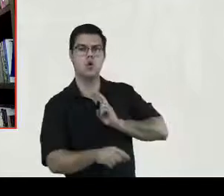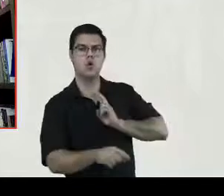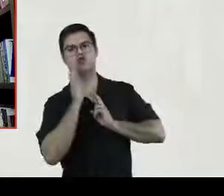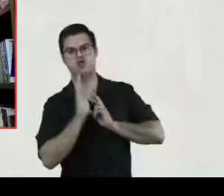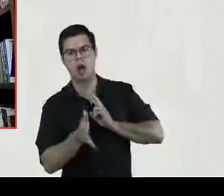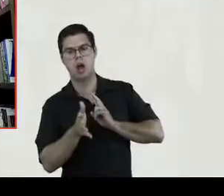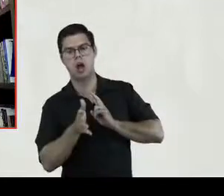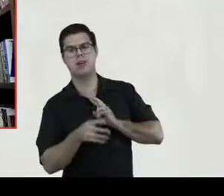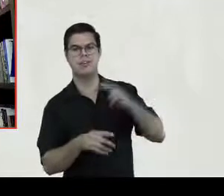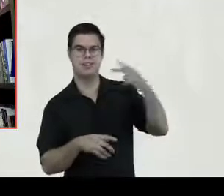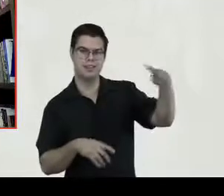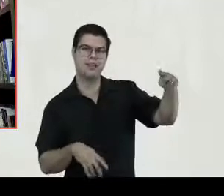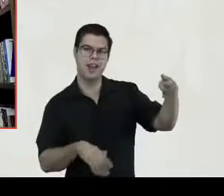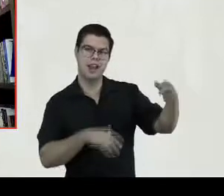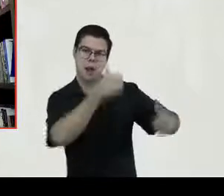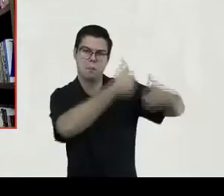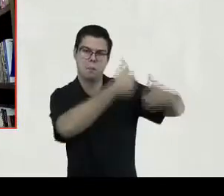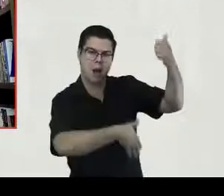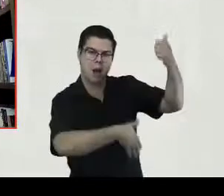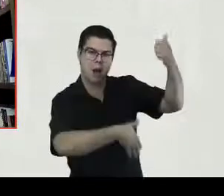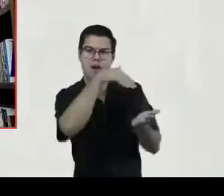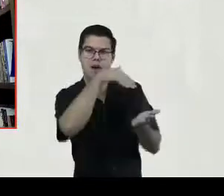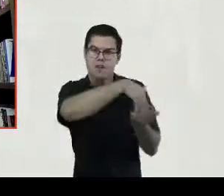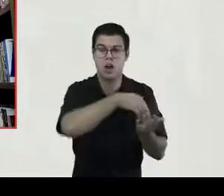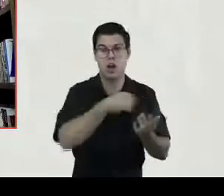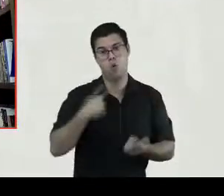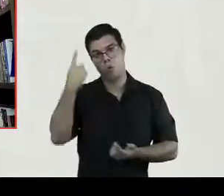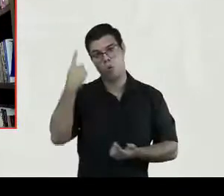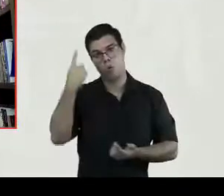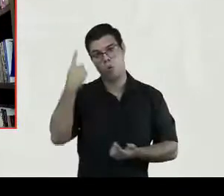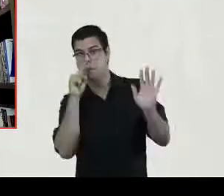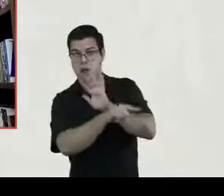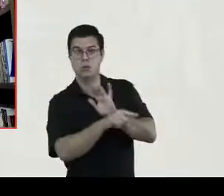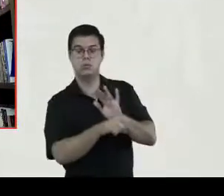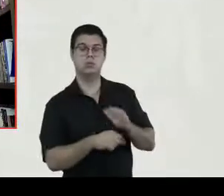que foi ao término da sua fala, então eu vou fazer uma das perguntas